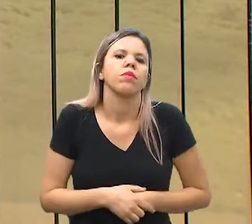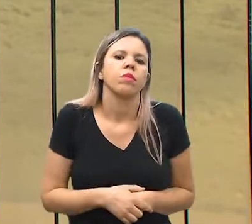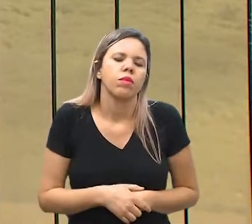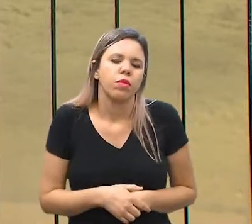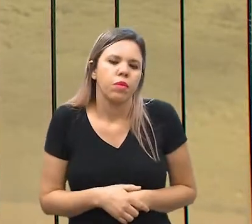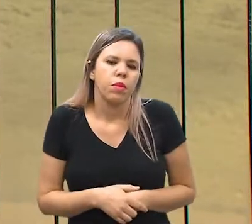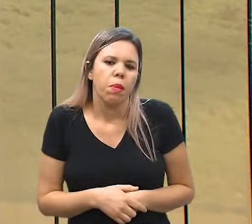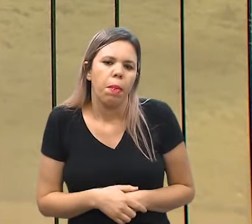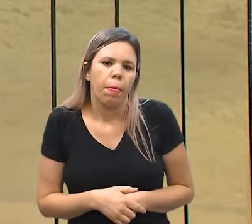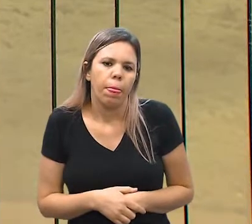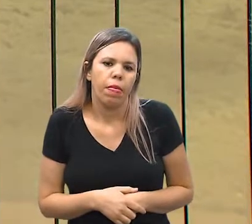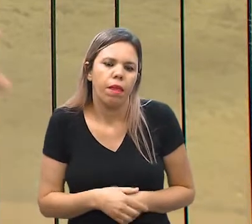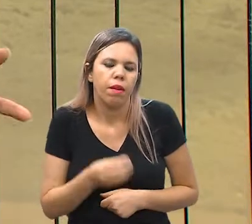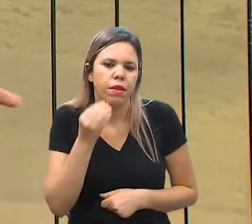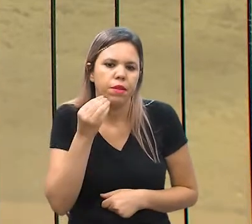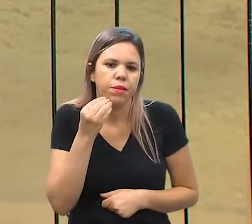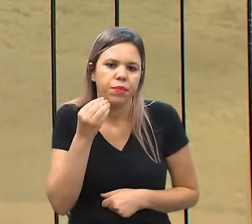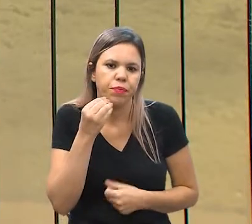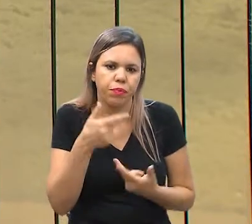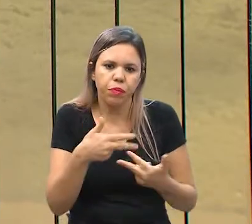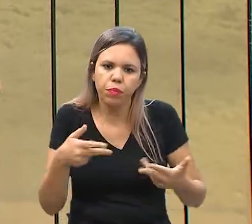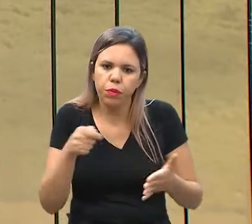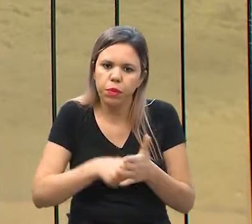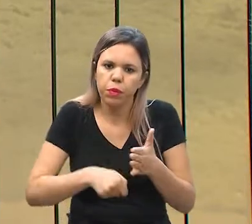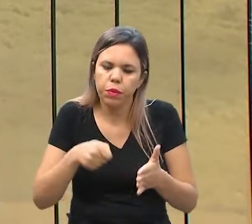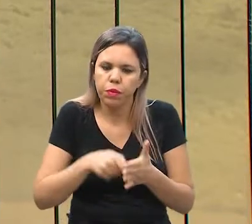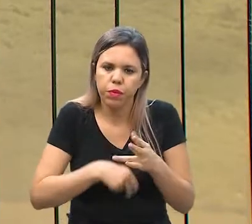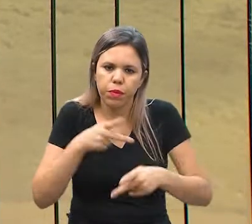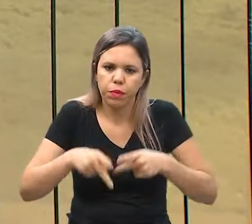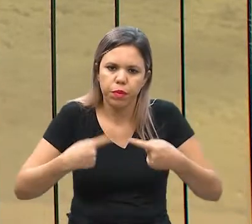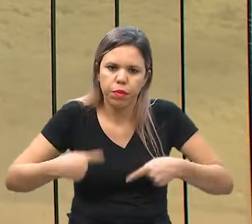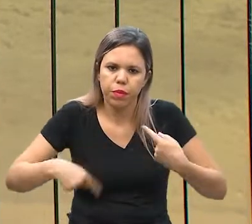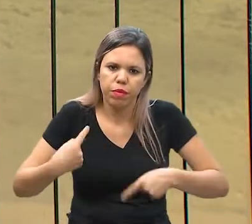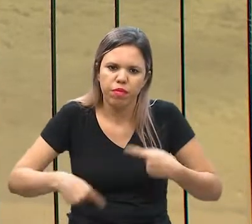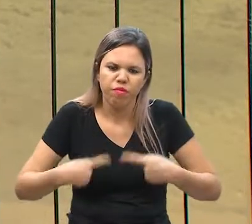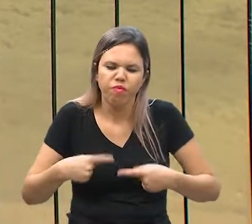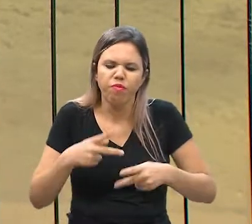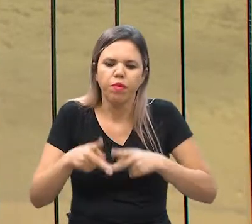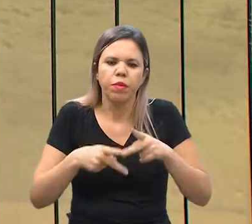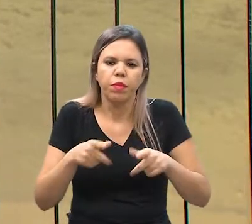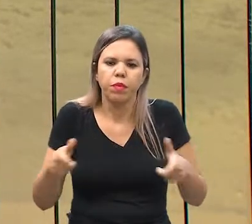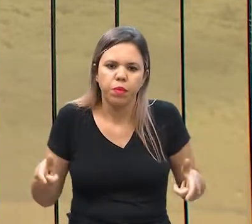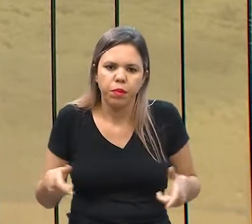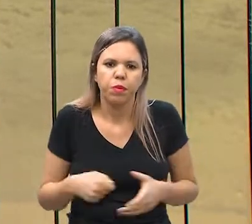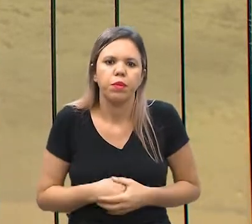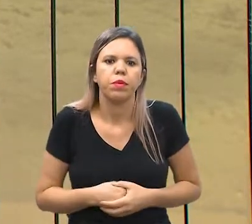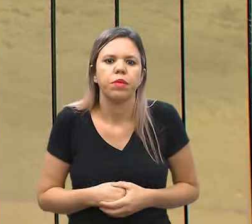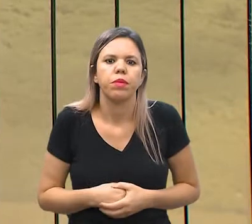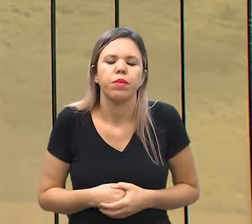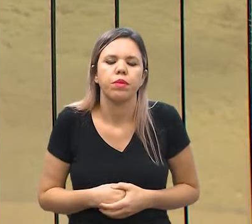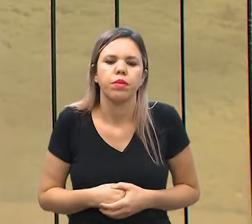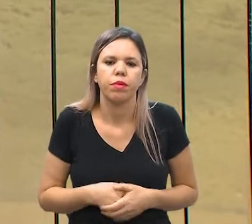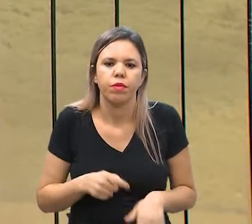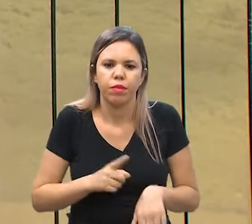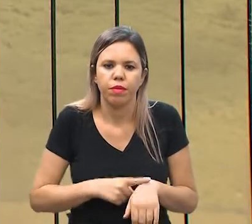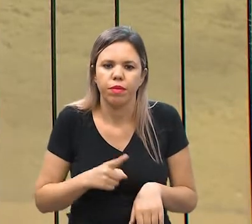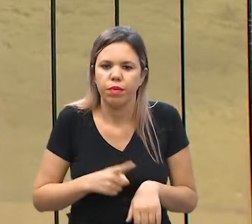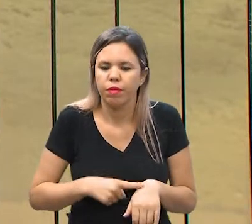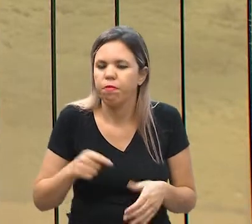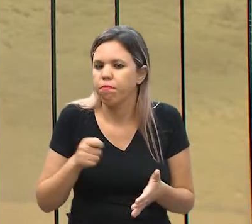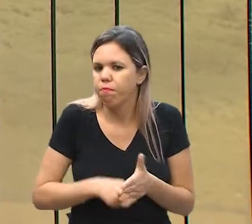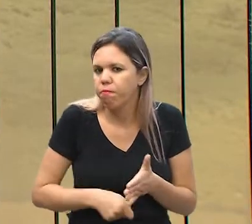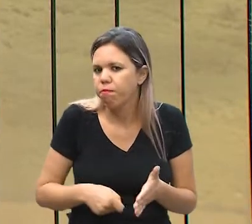a porta de entrada de muitos militantes, de muitos políticos, de muita gente nesse momento